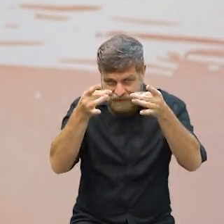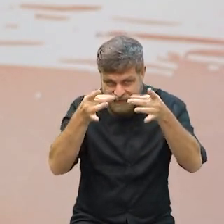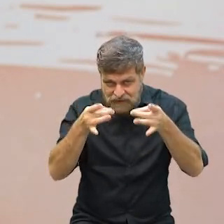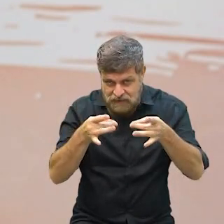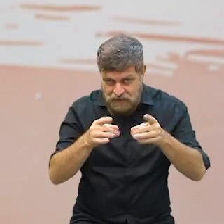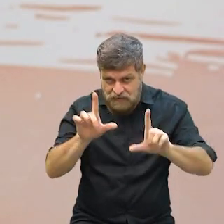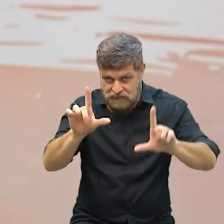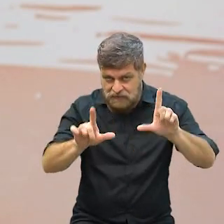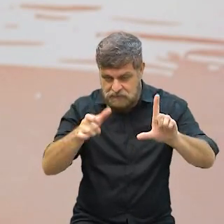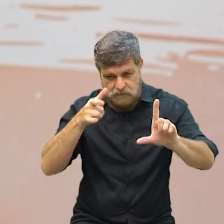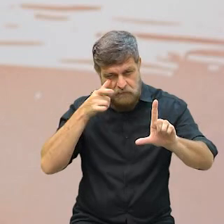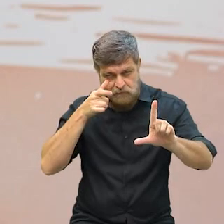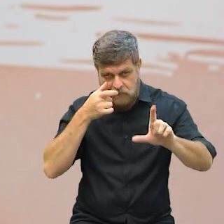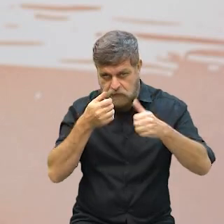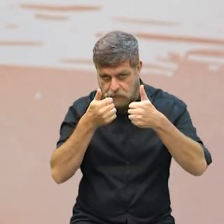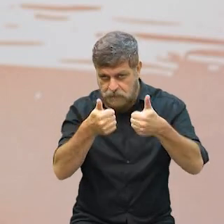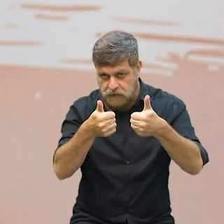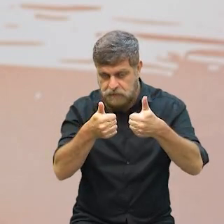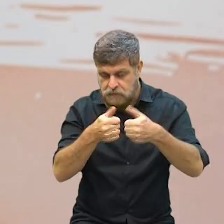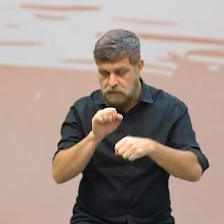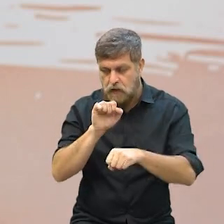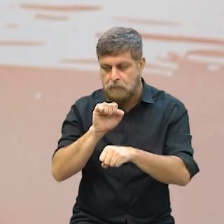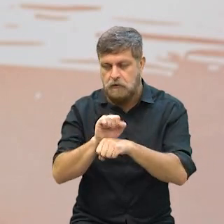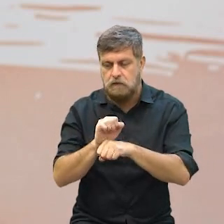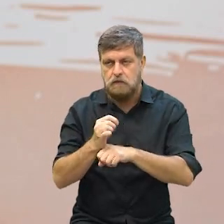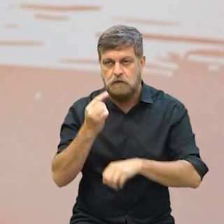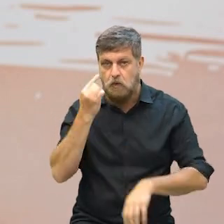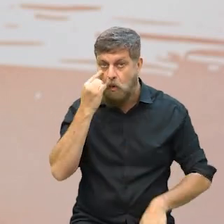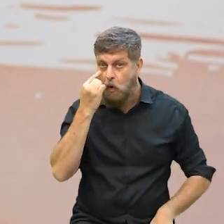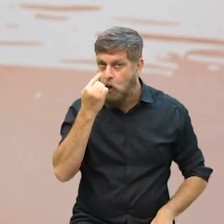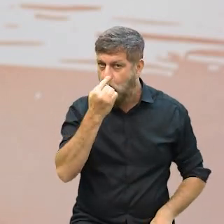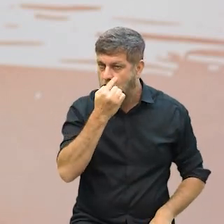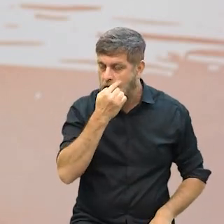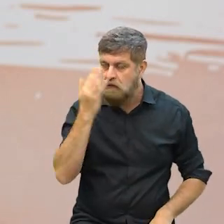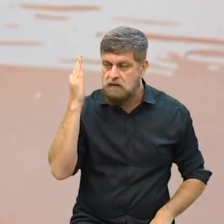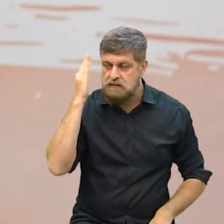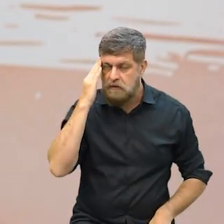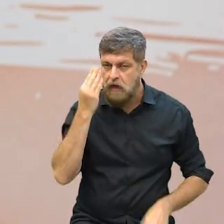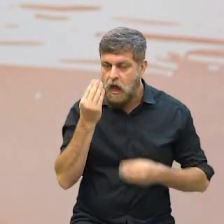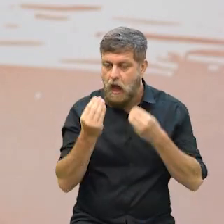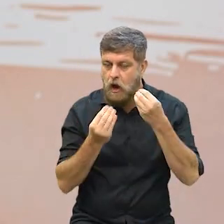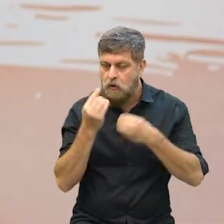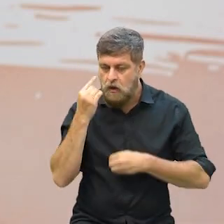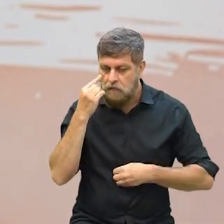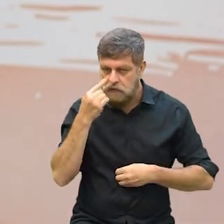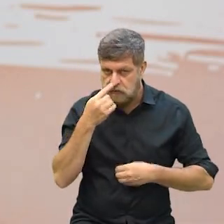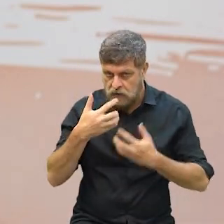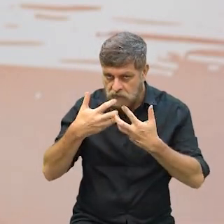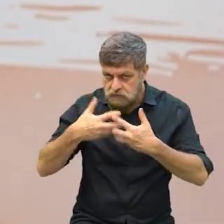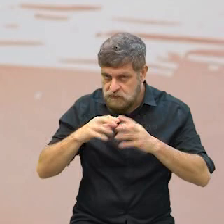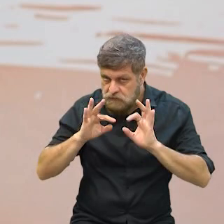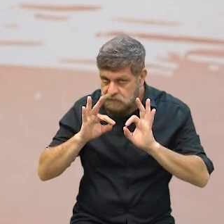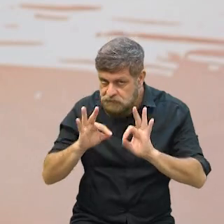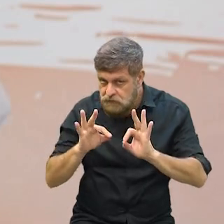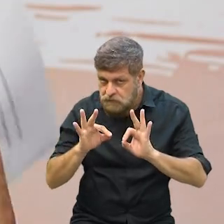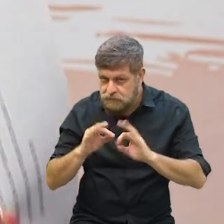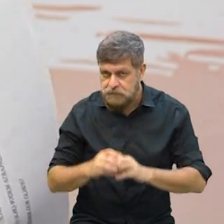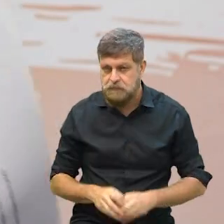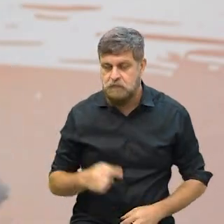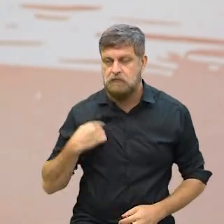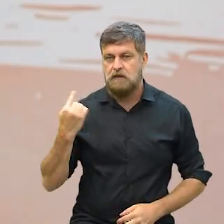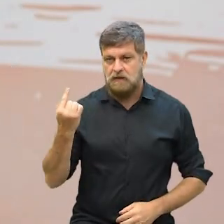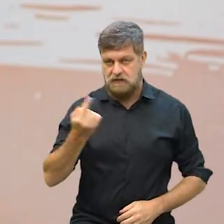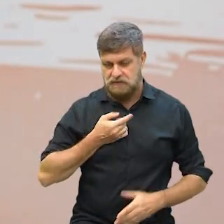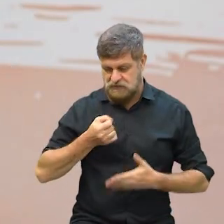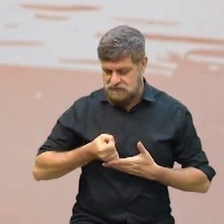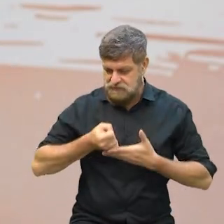Tudo que tá aí na sua televisão? Já parou para analisar os seus olhos, saber como que está a saúde deles? Se